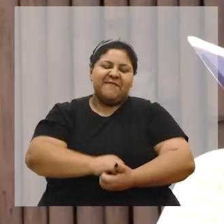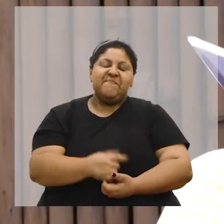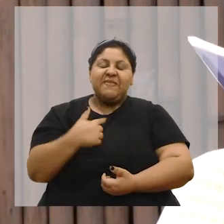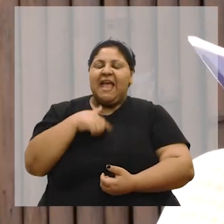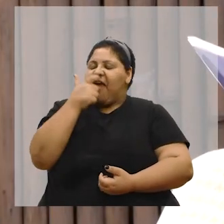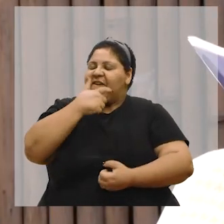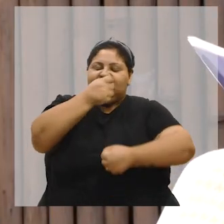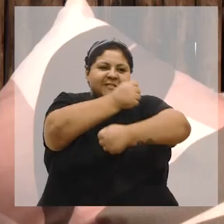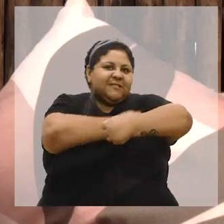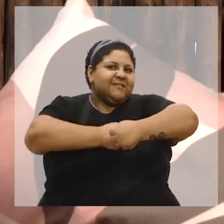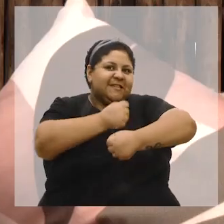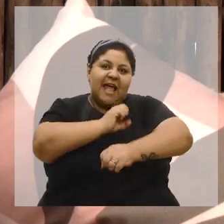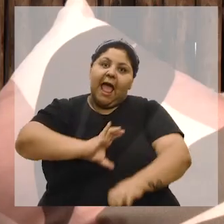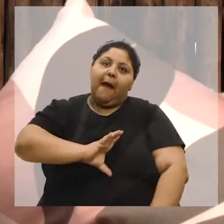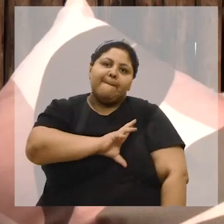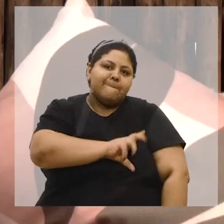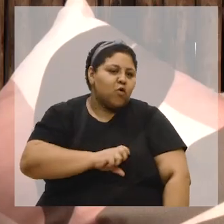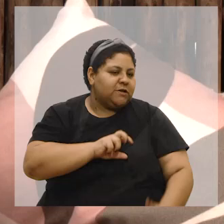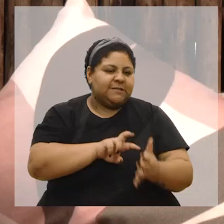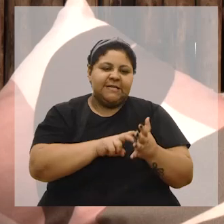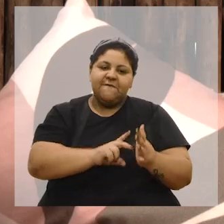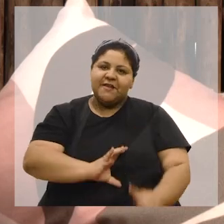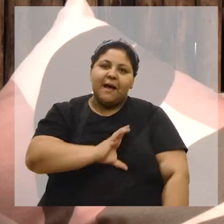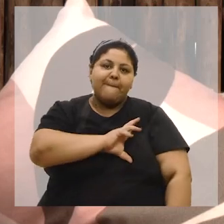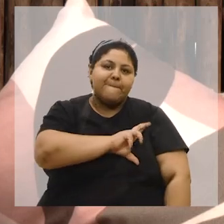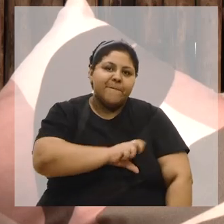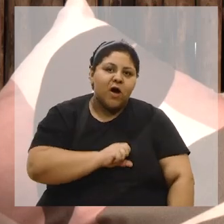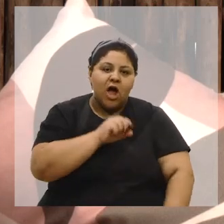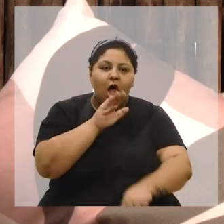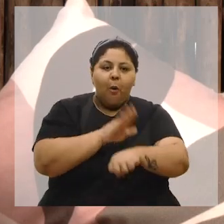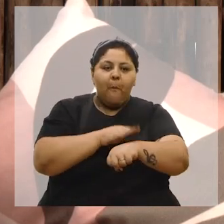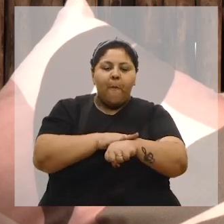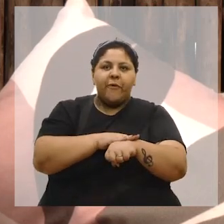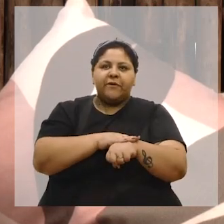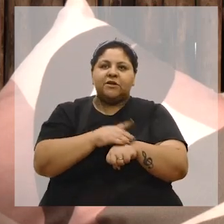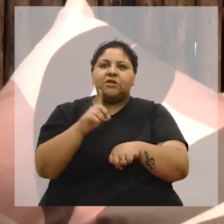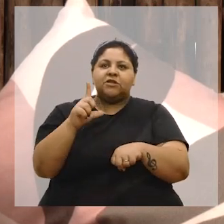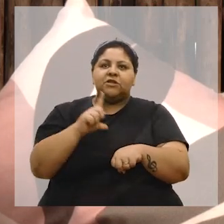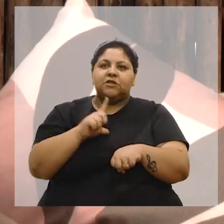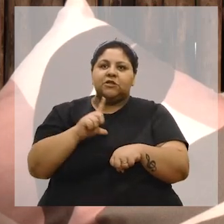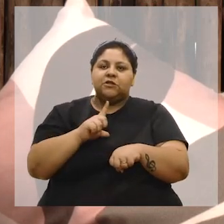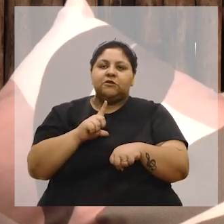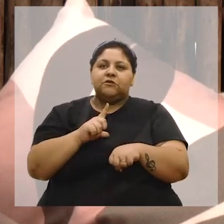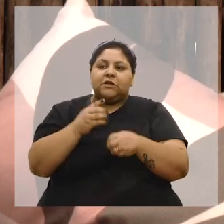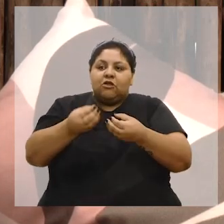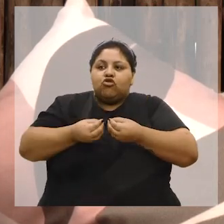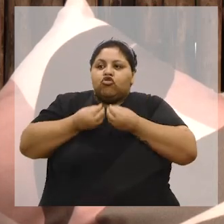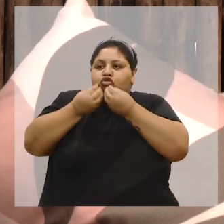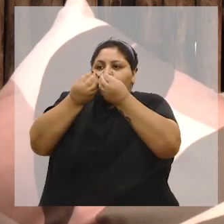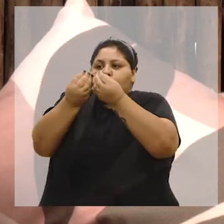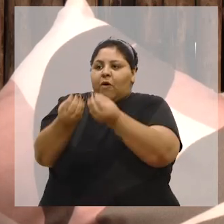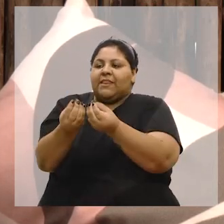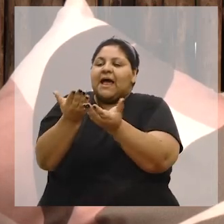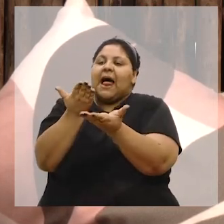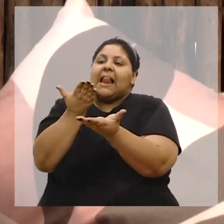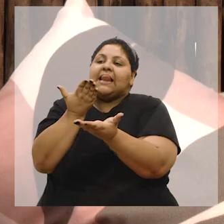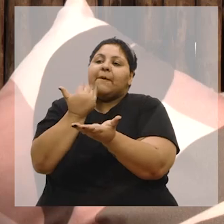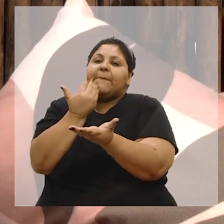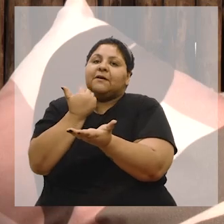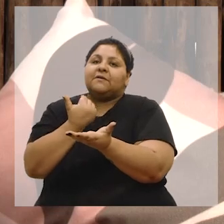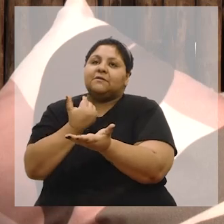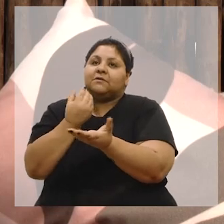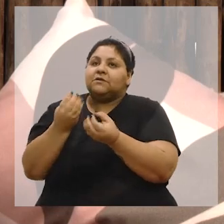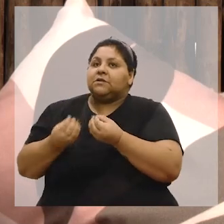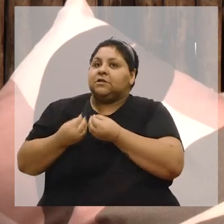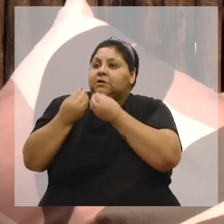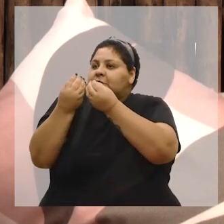acho que gastronomia é realmente amor, assim, sabe? É um momento que tu tá te doando, tu tá alimentando,